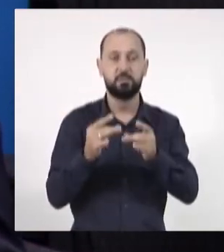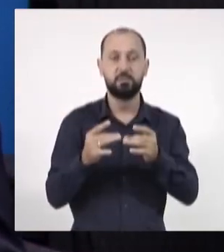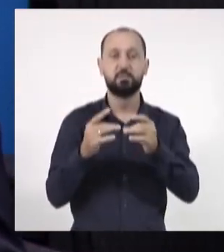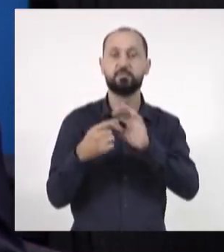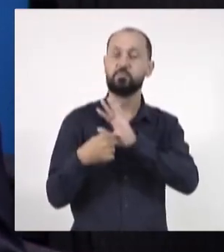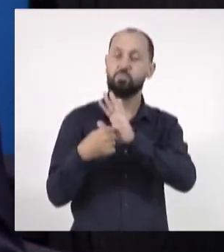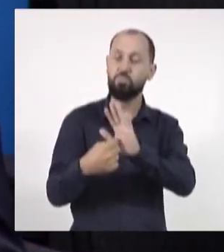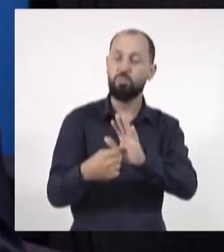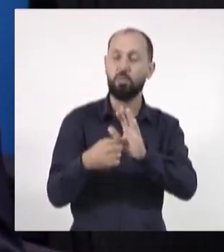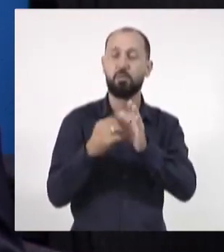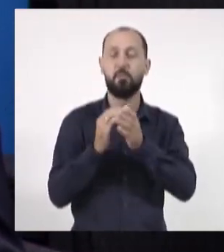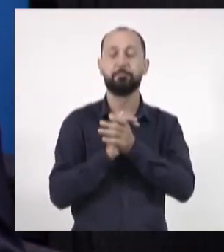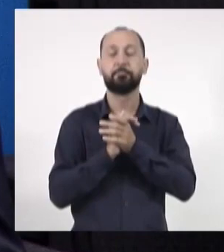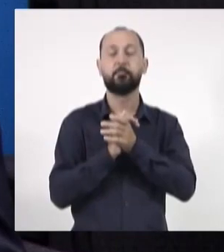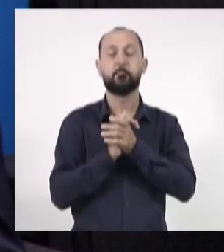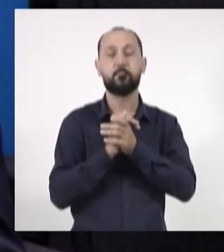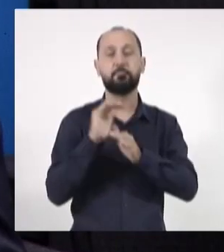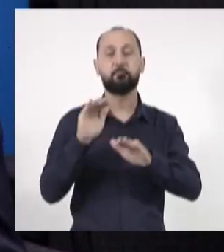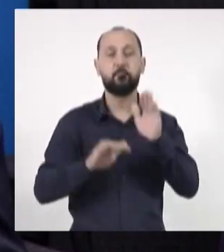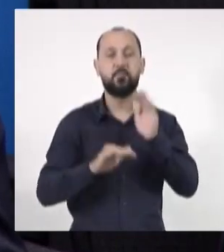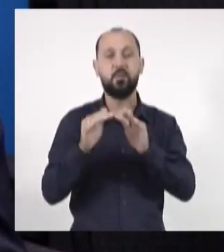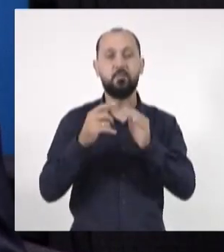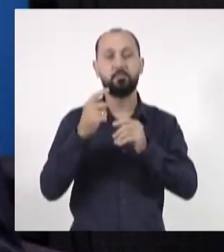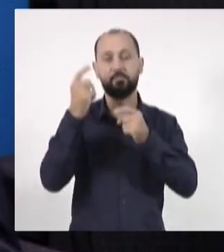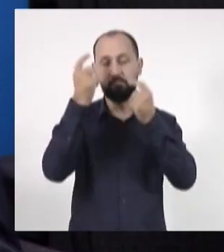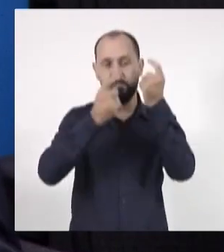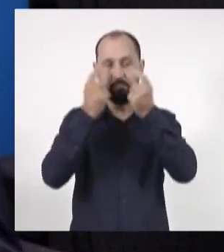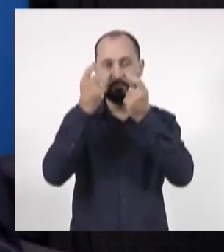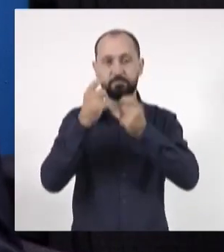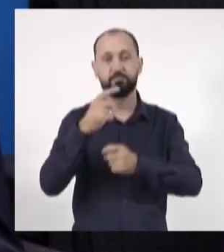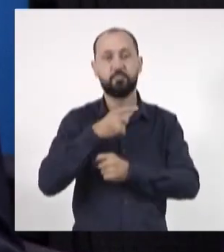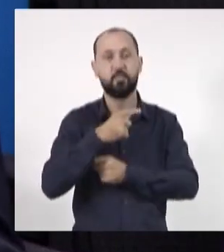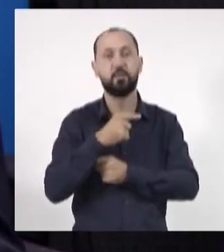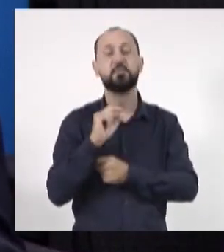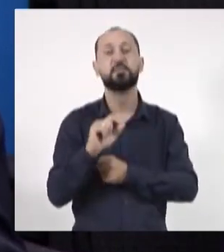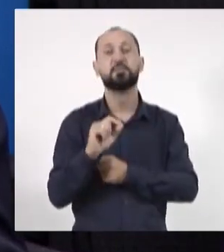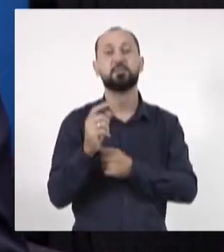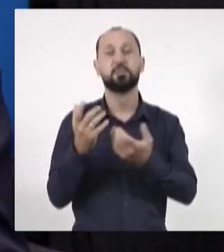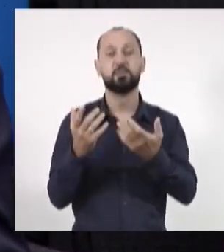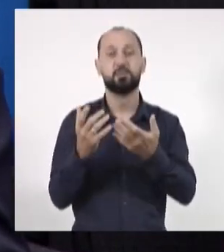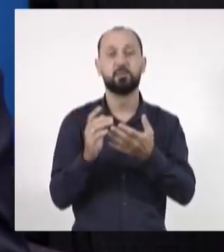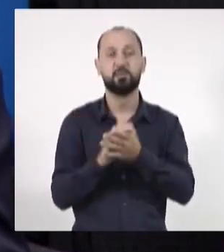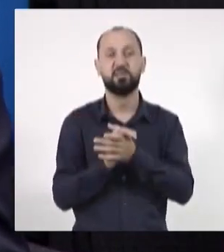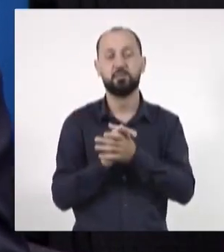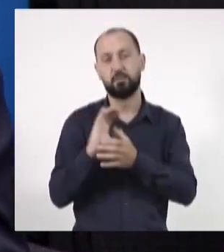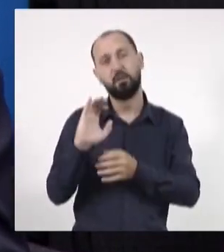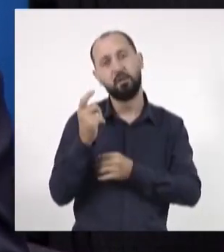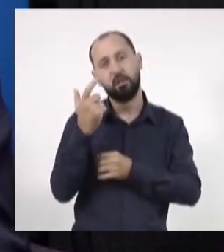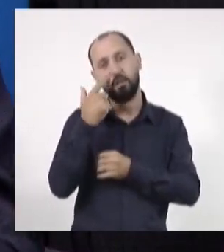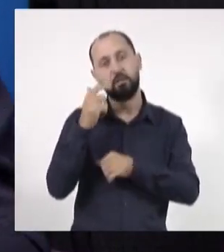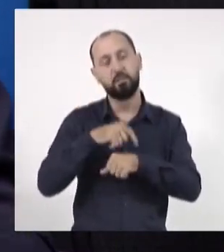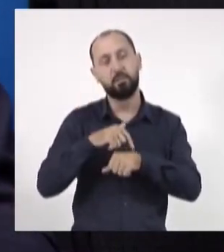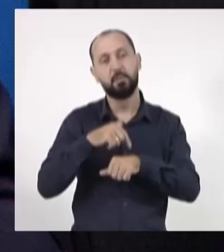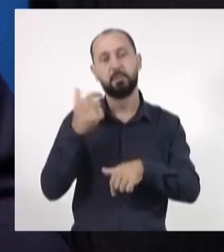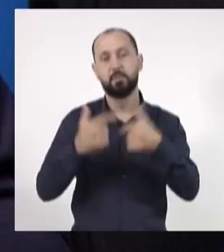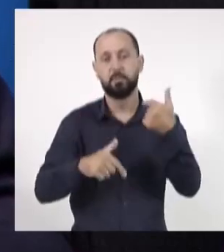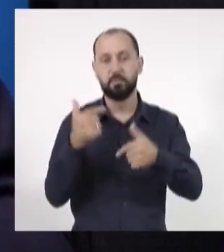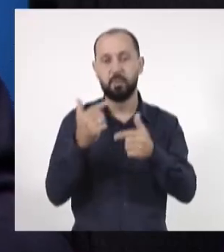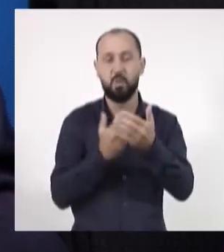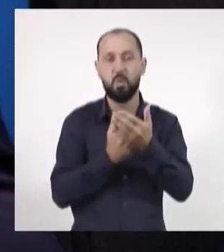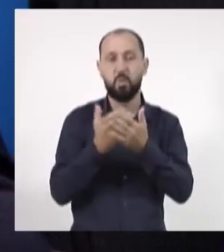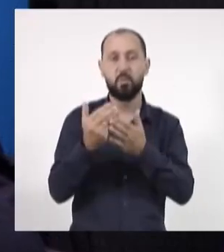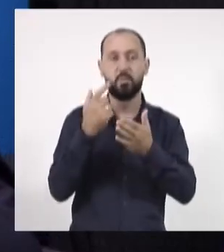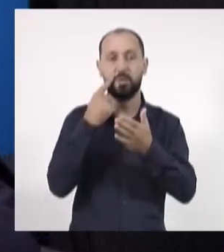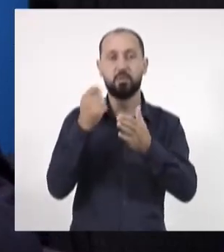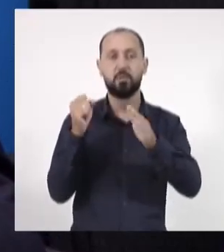ser colocada, e talvez, Paulo, aqui uma das preocupações que nós temos é que, claramente, o processo político começa a